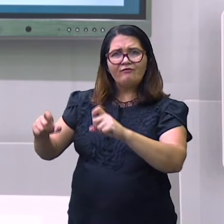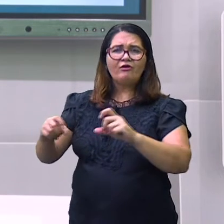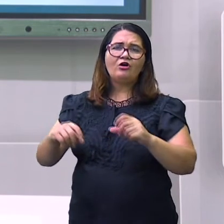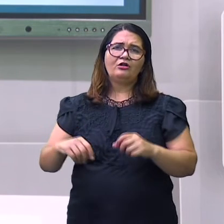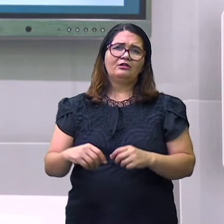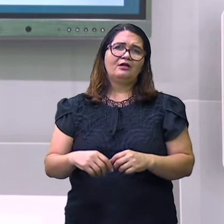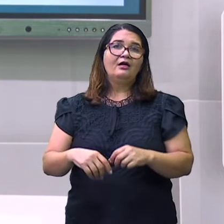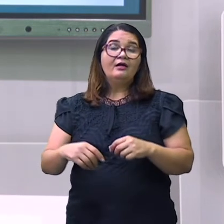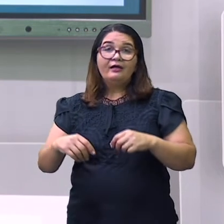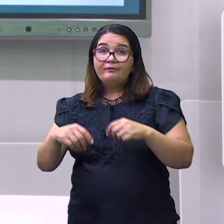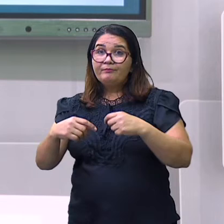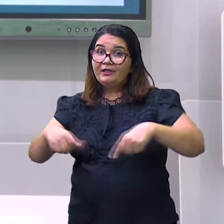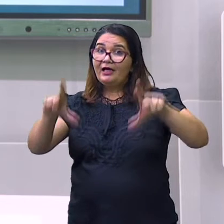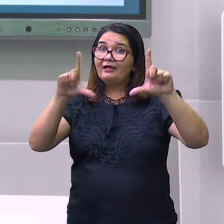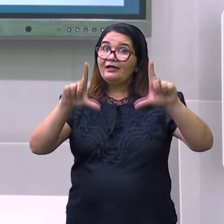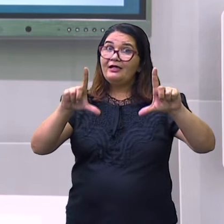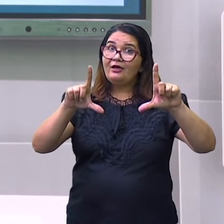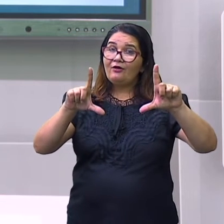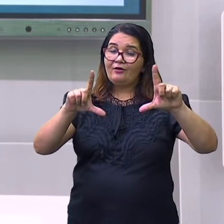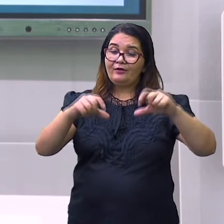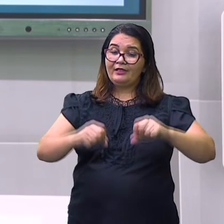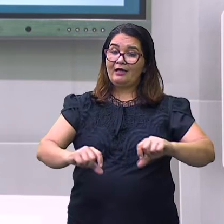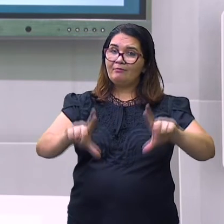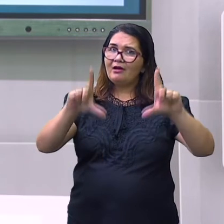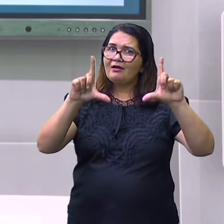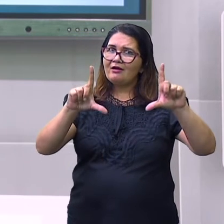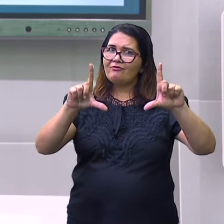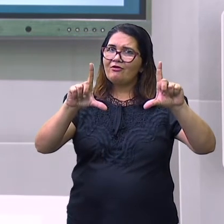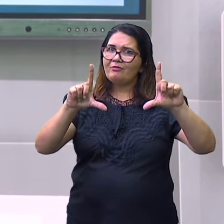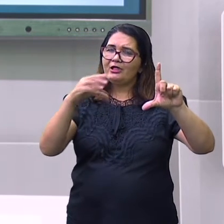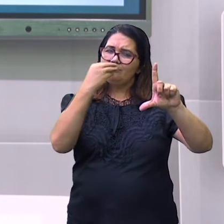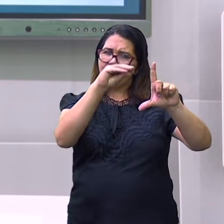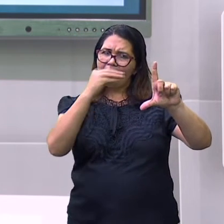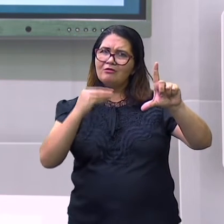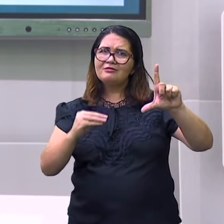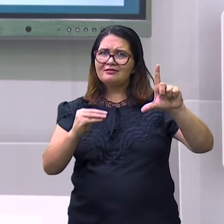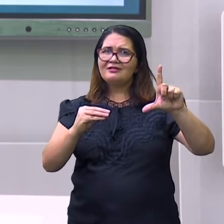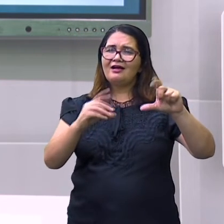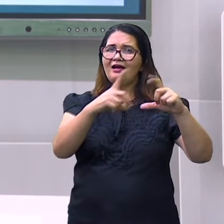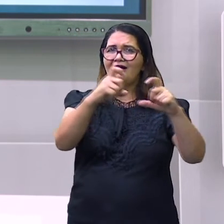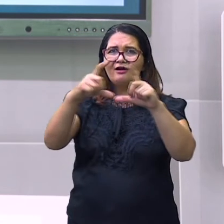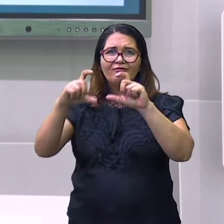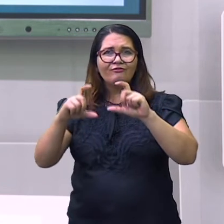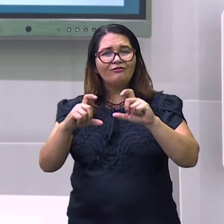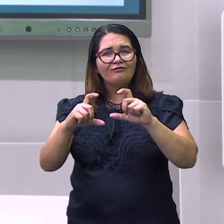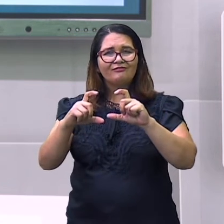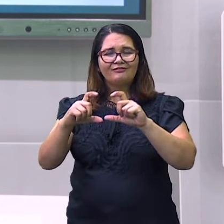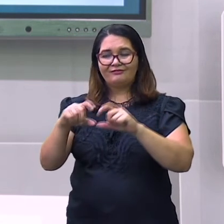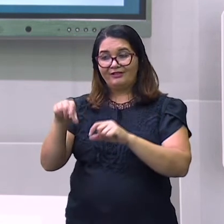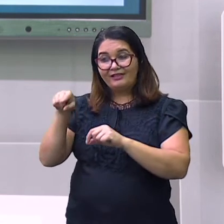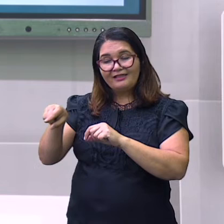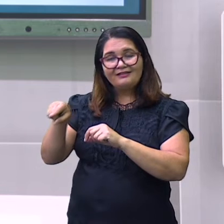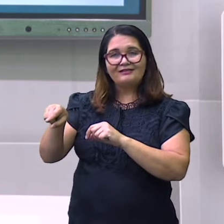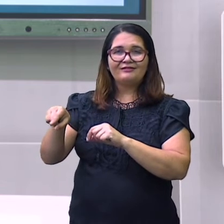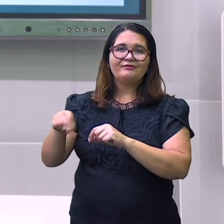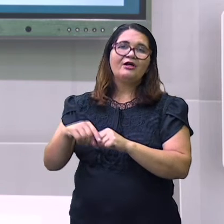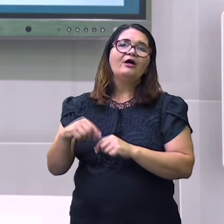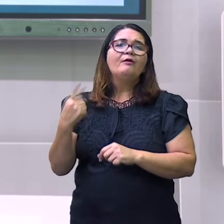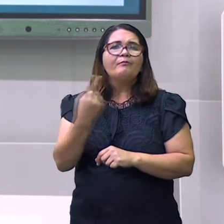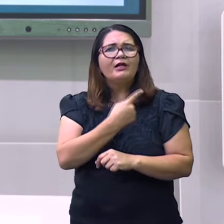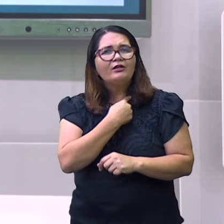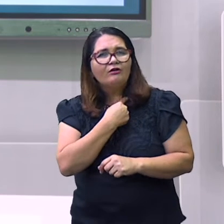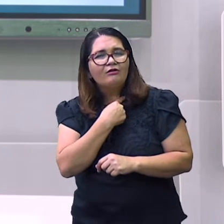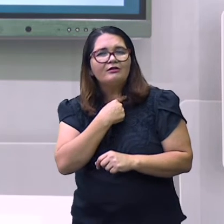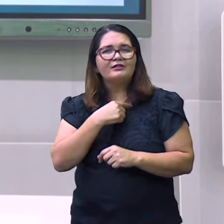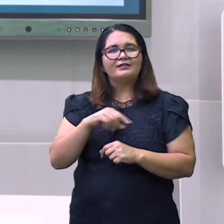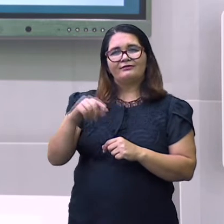o site, né? As estruturas da plataforma, para a gente saber se vocês estão gostando de fazer, não é mesmo?